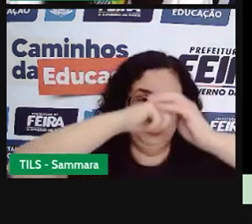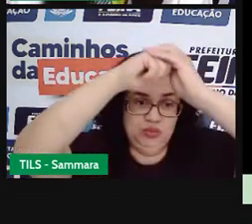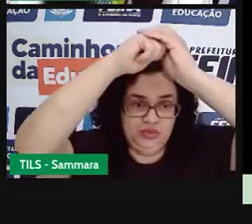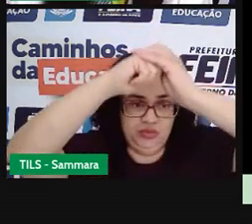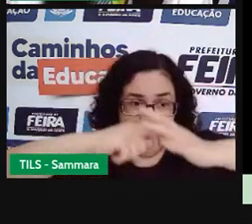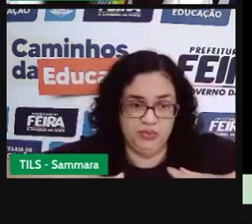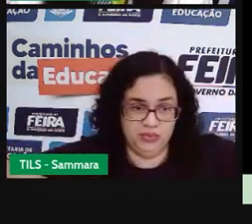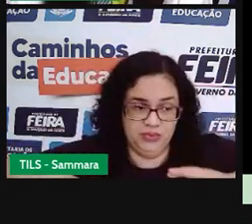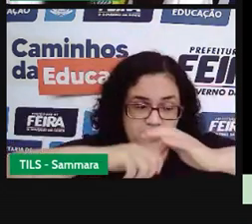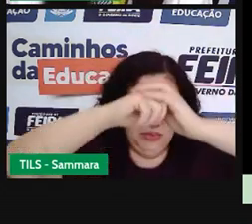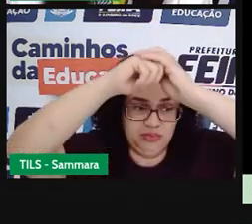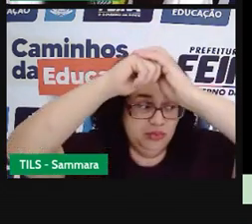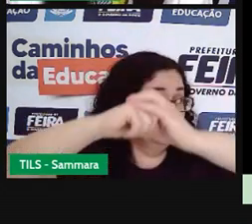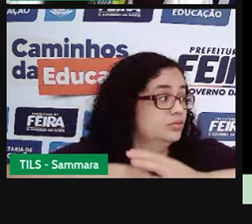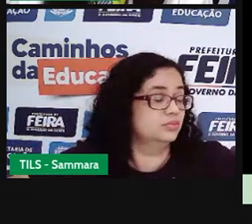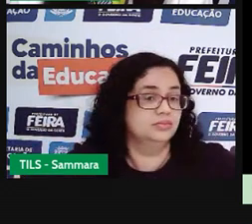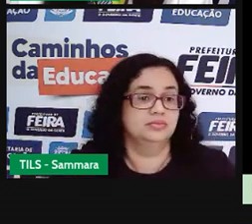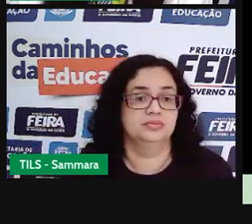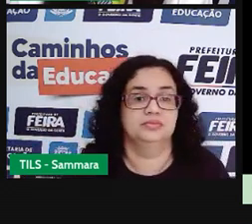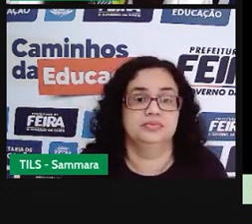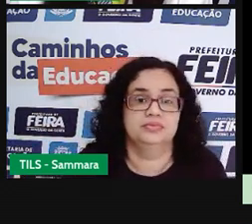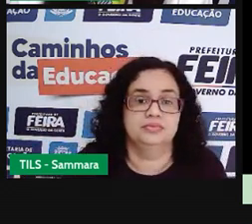E aí